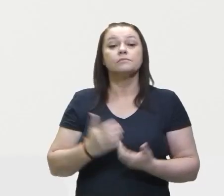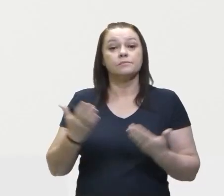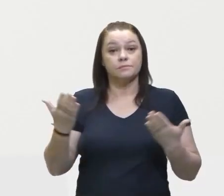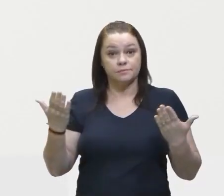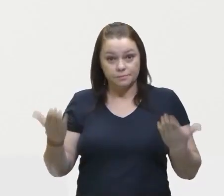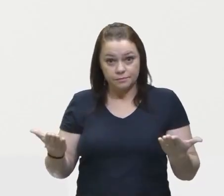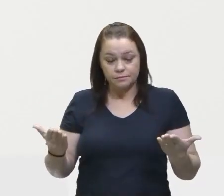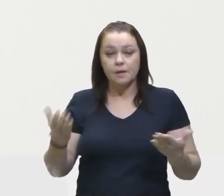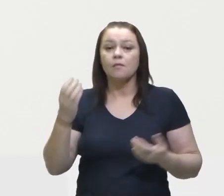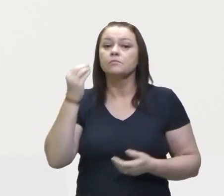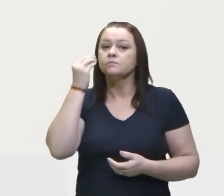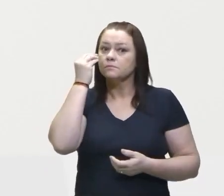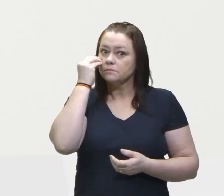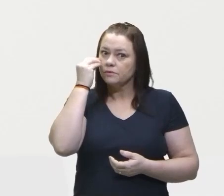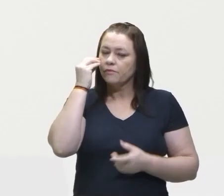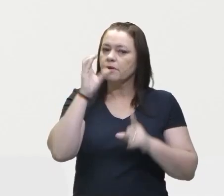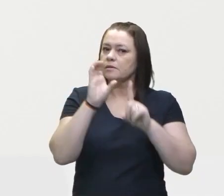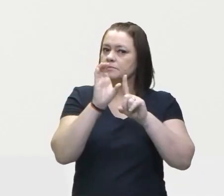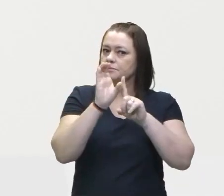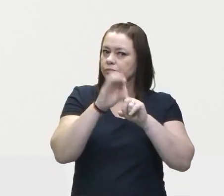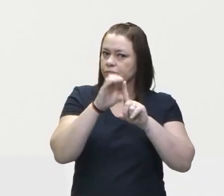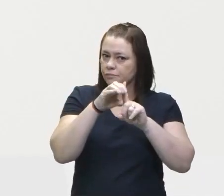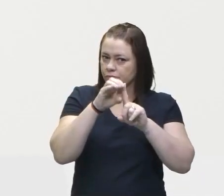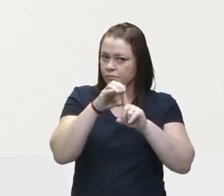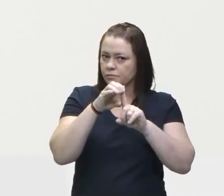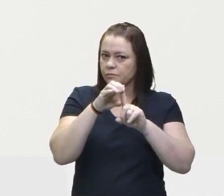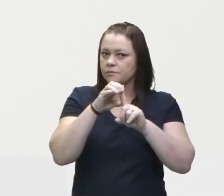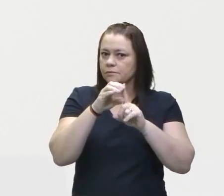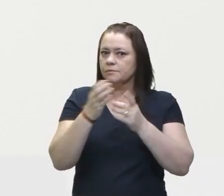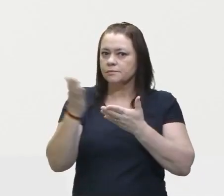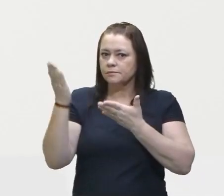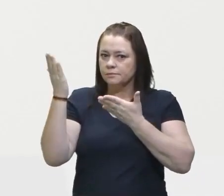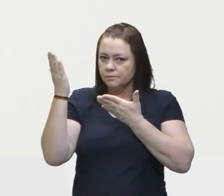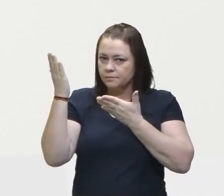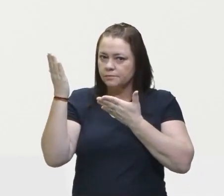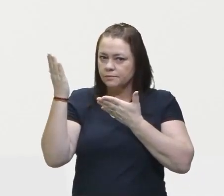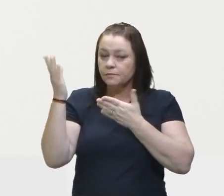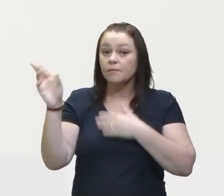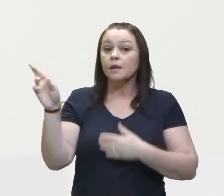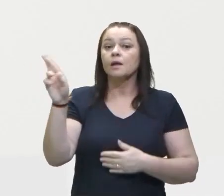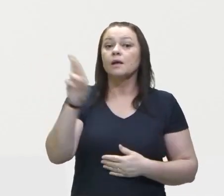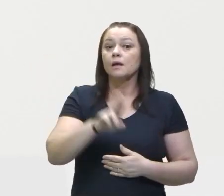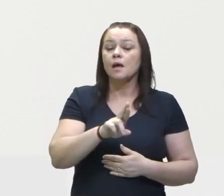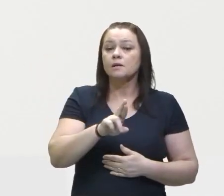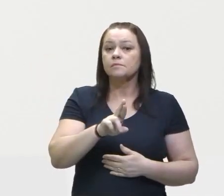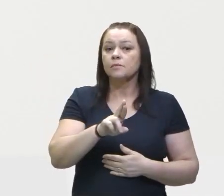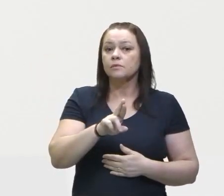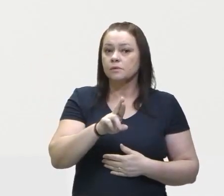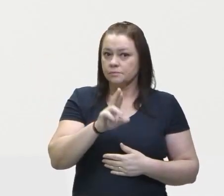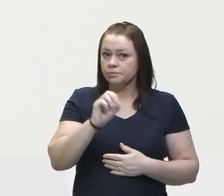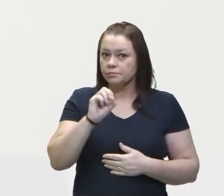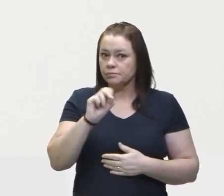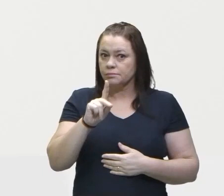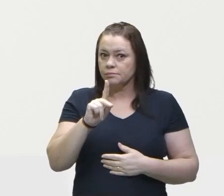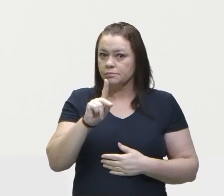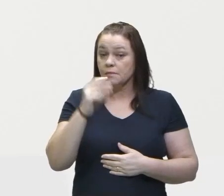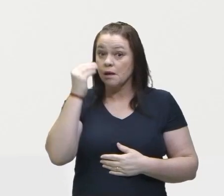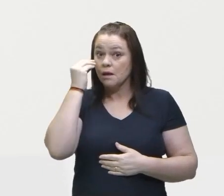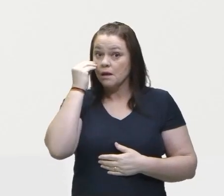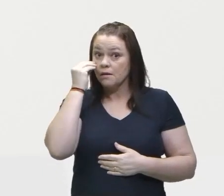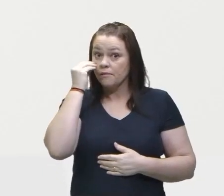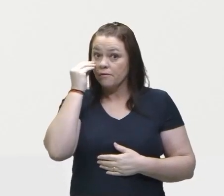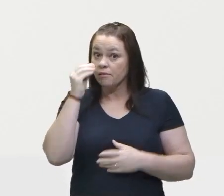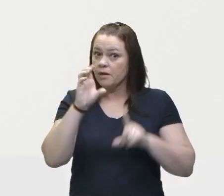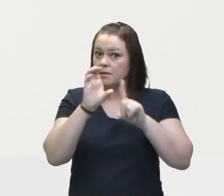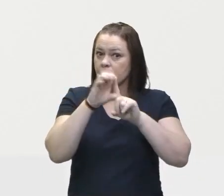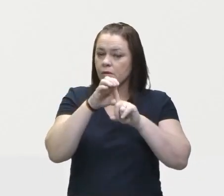Então, observe o calendário abaixo e responda. De olho no calendário, hein, gente? De qual